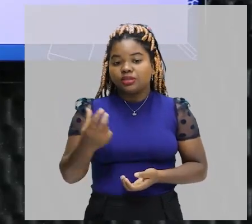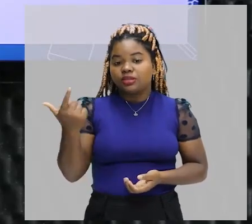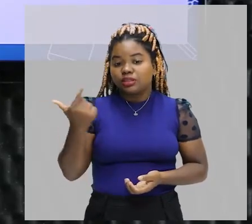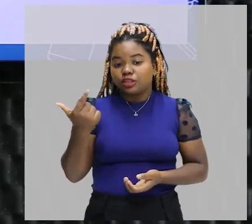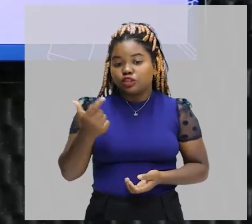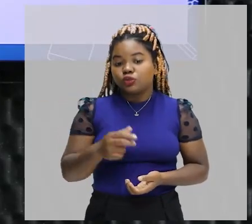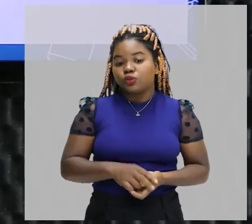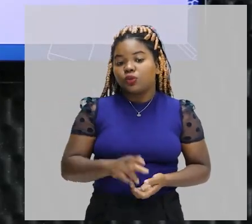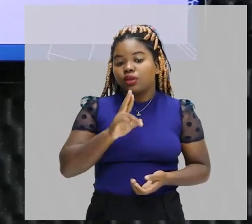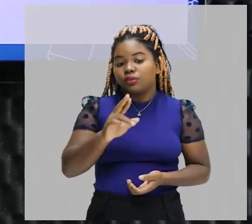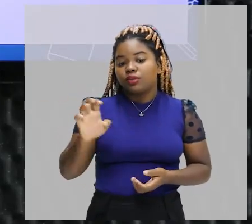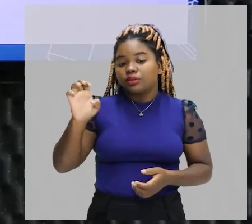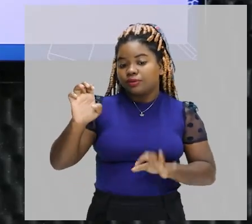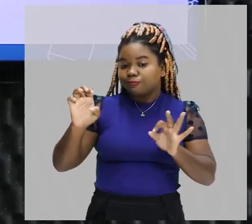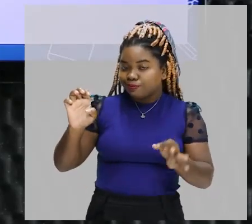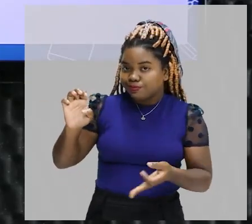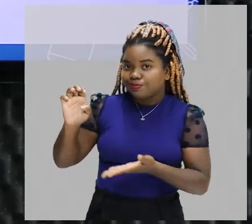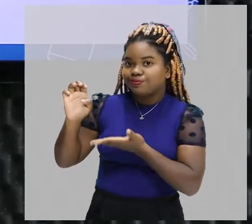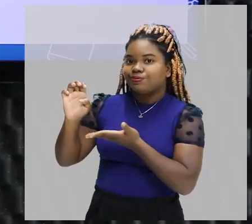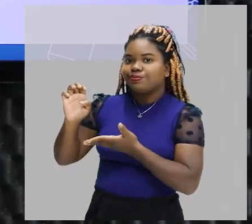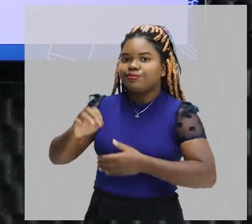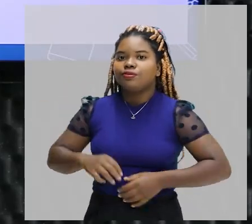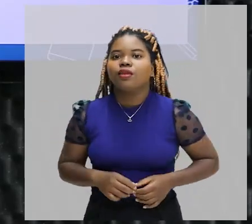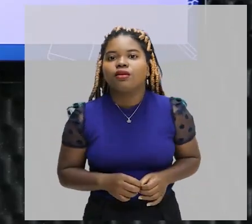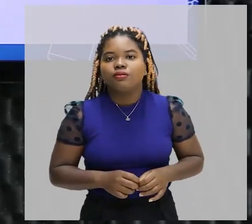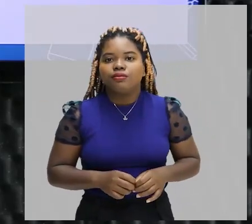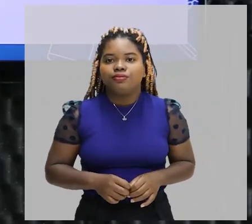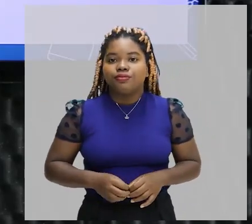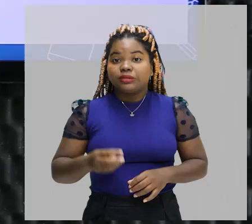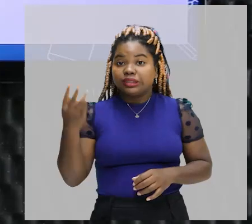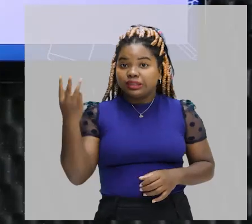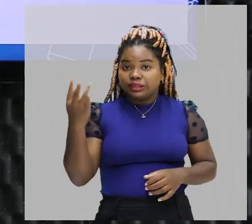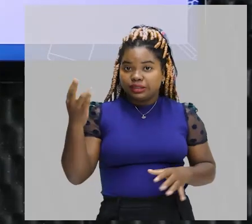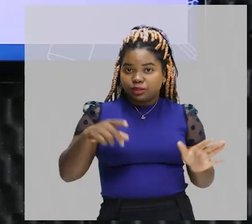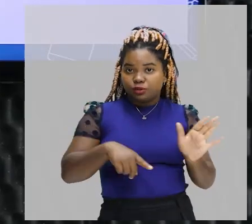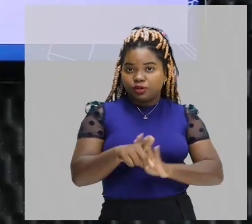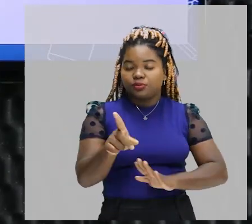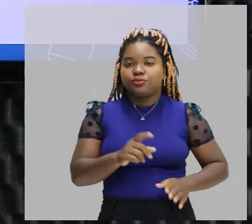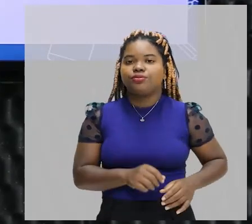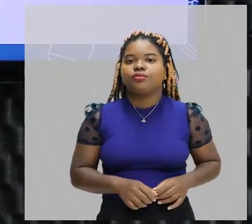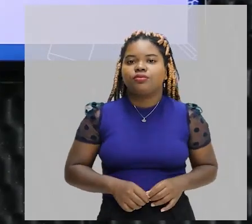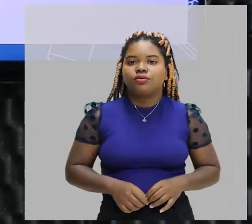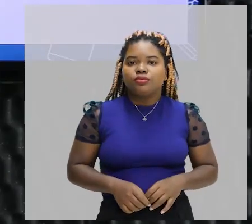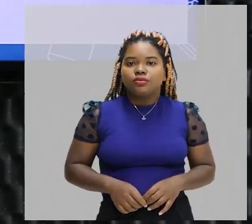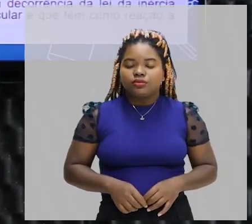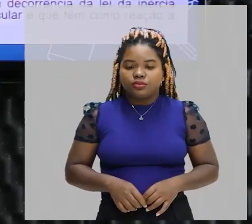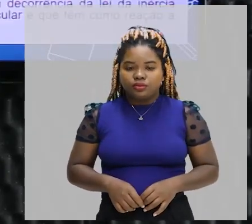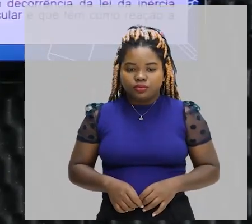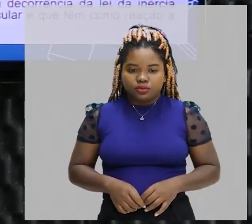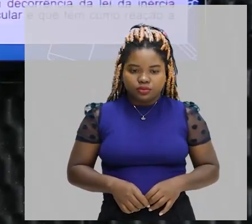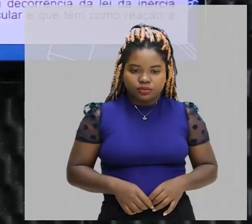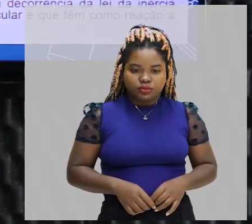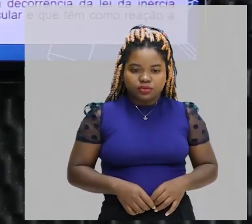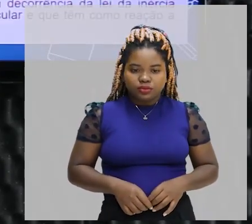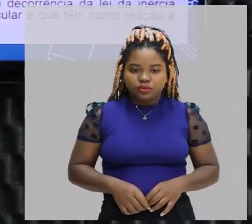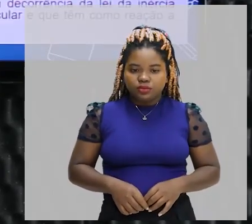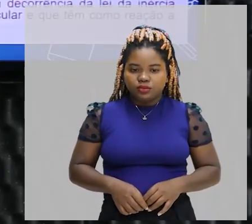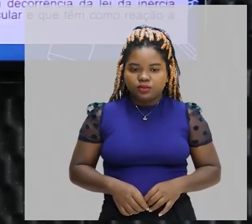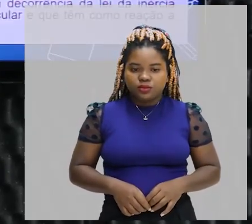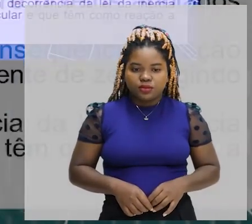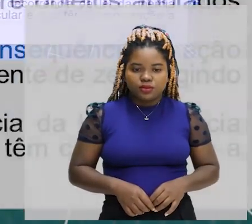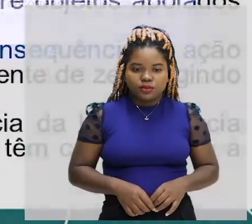à letra E, tá ok? Vamos para a questão 3. Na questão 3 diz o seguinte: